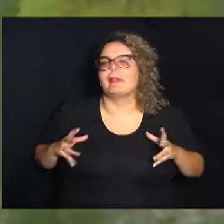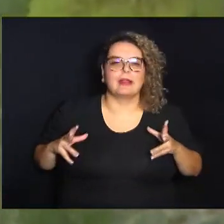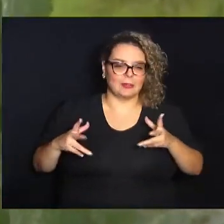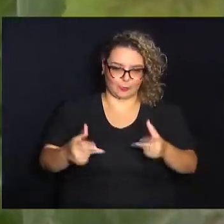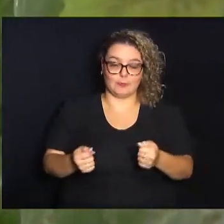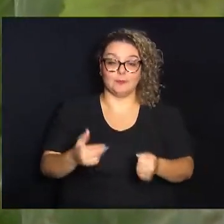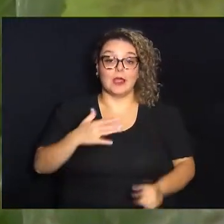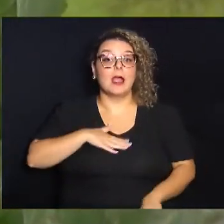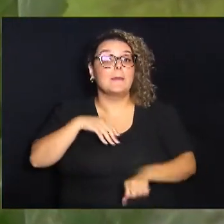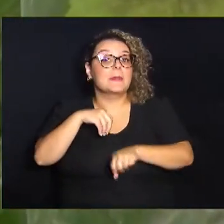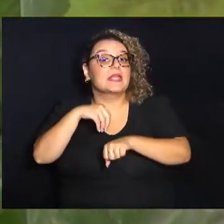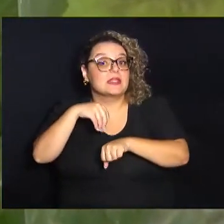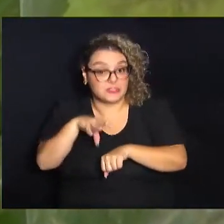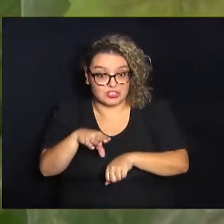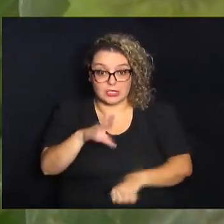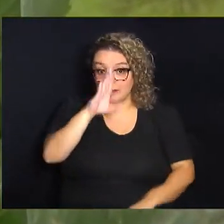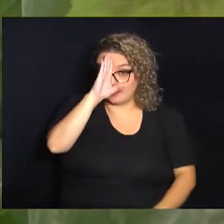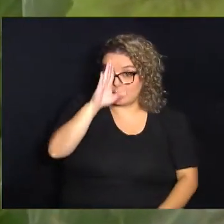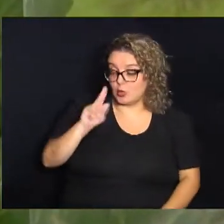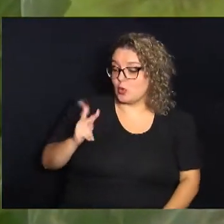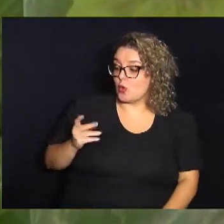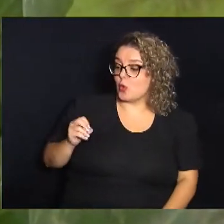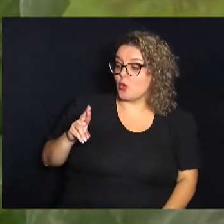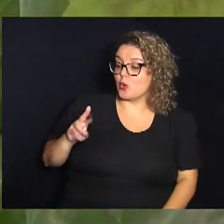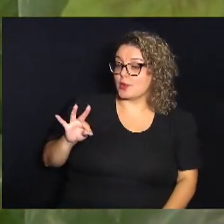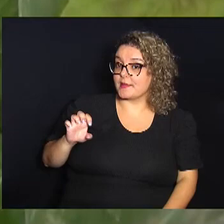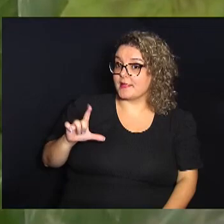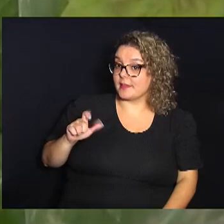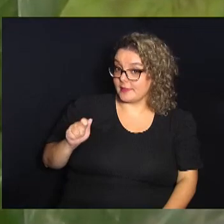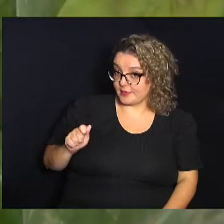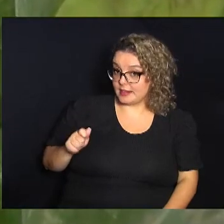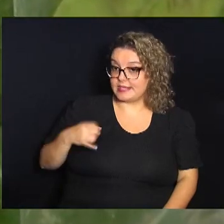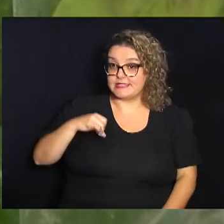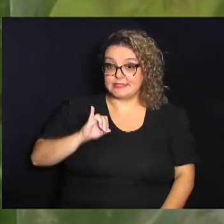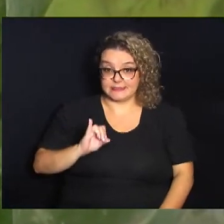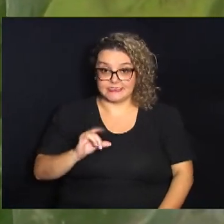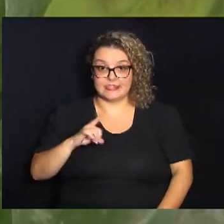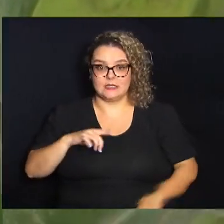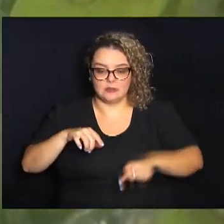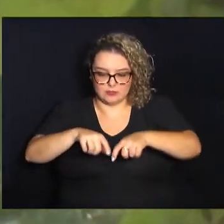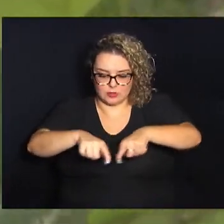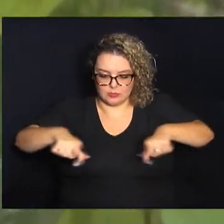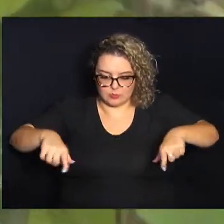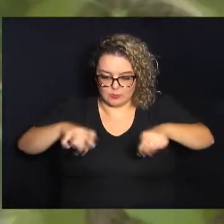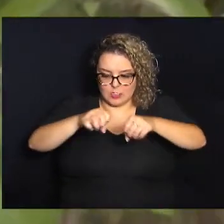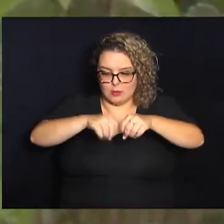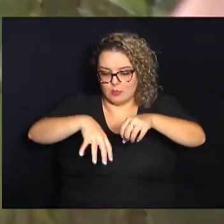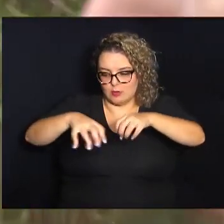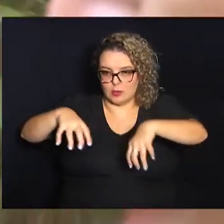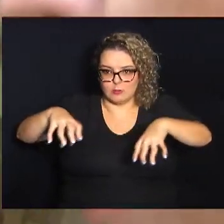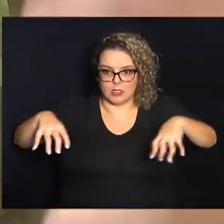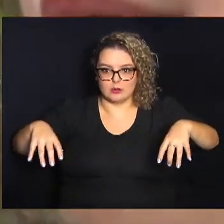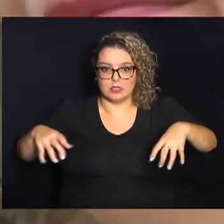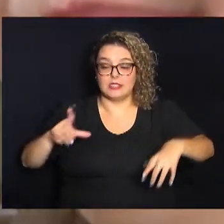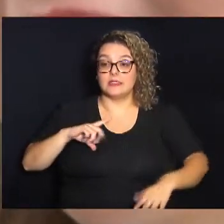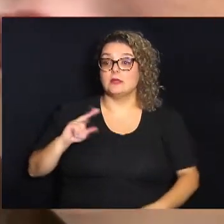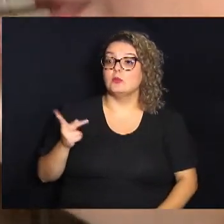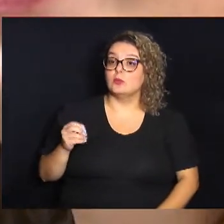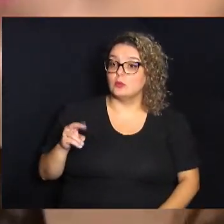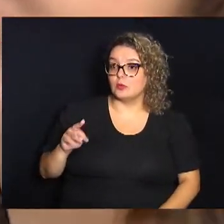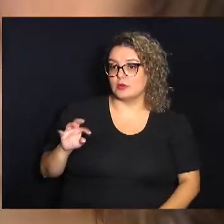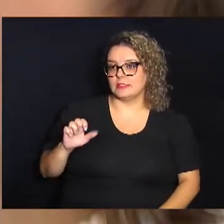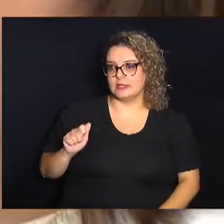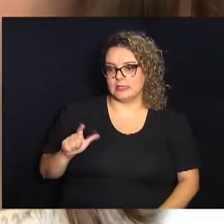minha dica principal pro hortelã, se você for criar uma hortinha, um jardim que tenha essa erva,